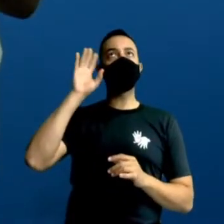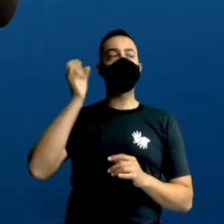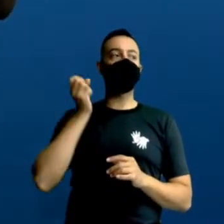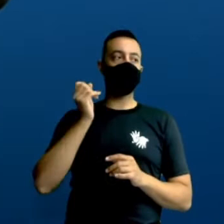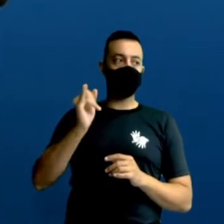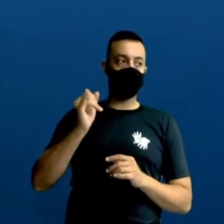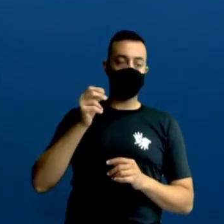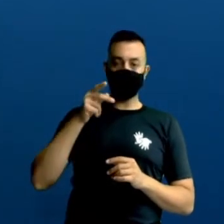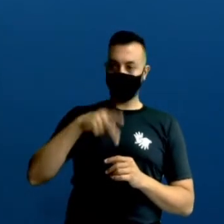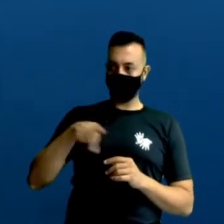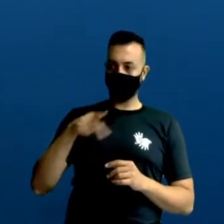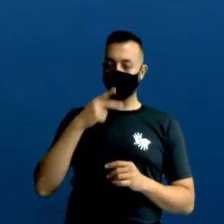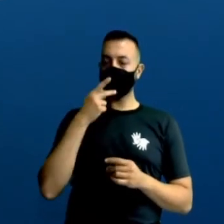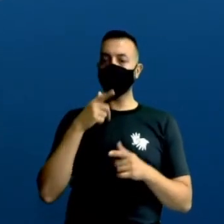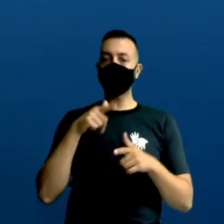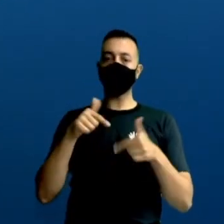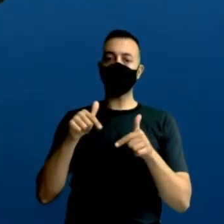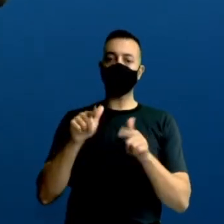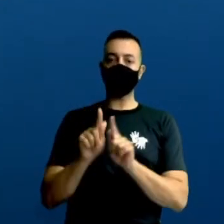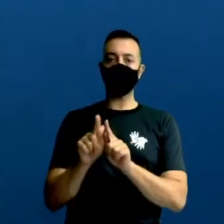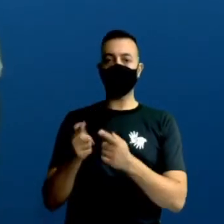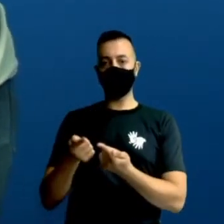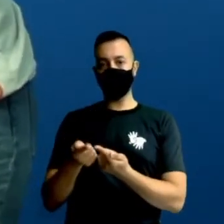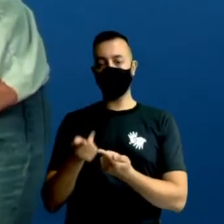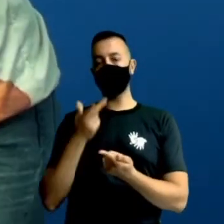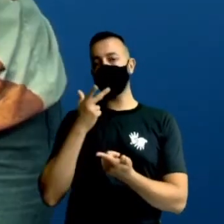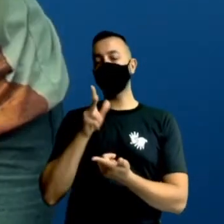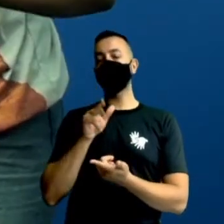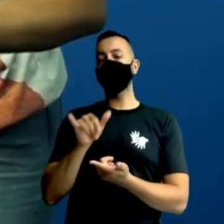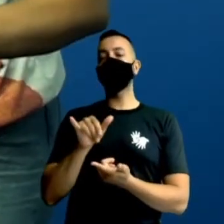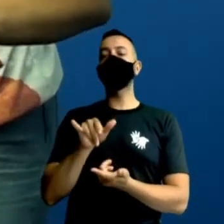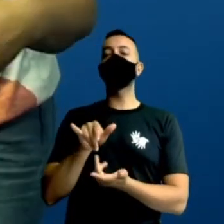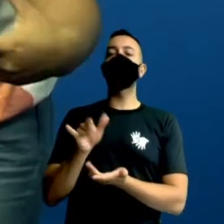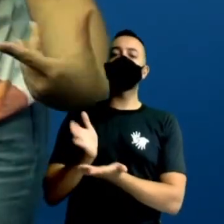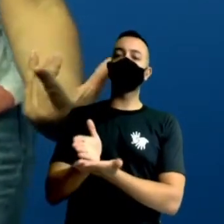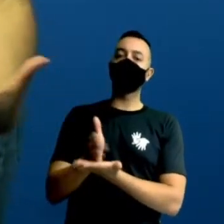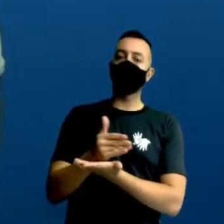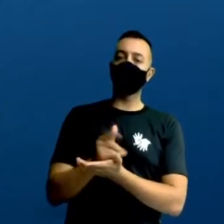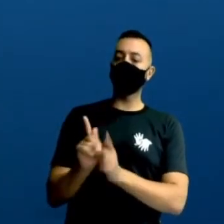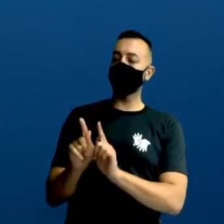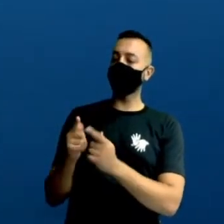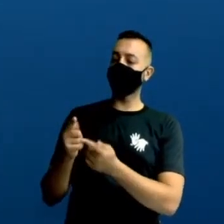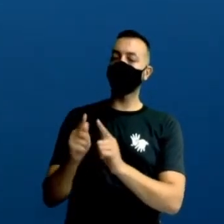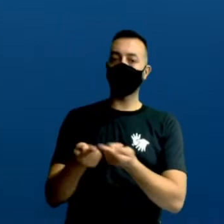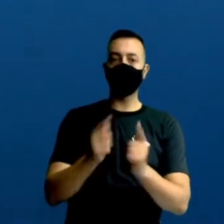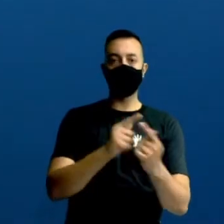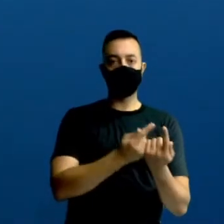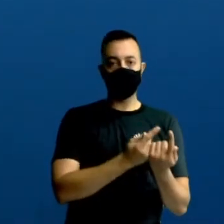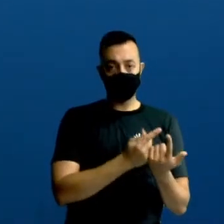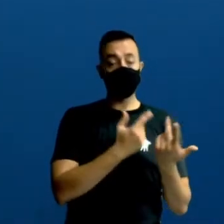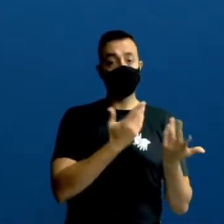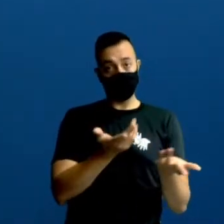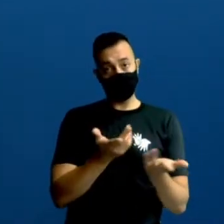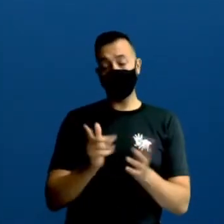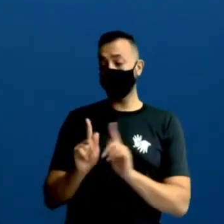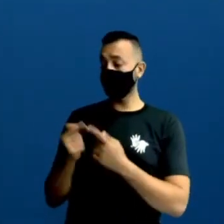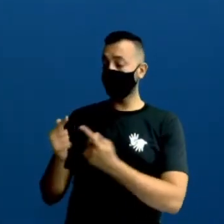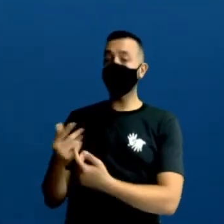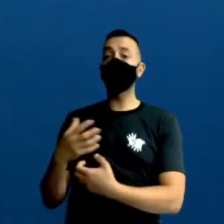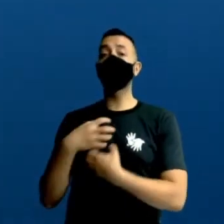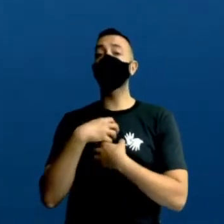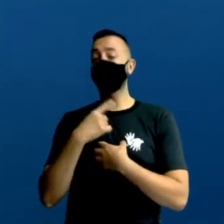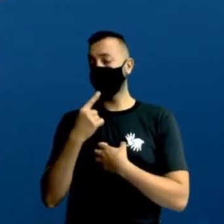se a professora vai dizer que vai fazer um trabalho em grupo e vai dizer, a gente vai dividir aqui os grupos, você vai procurar o grupo de pessoas que você tem